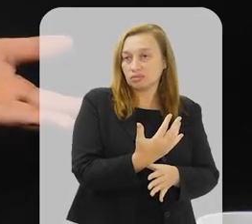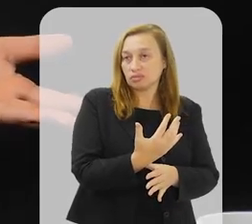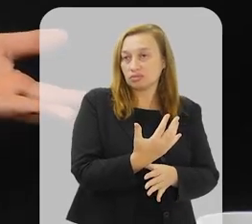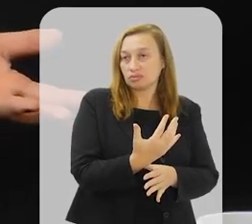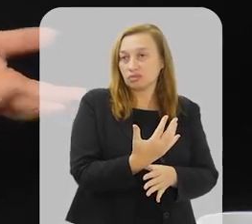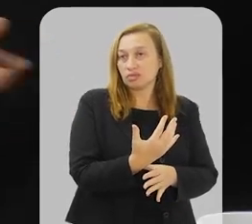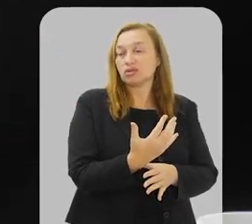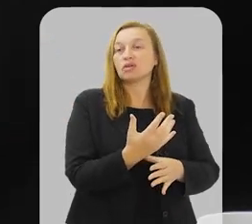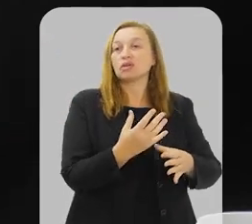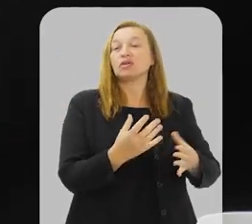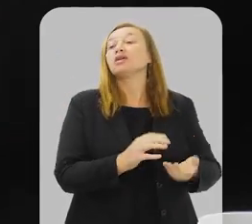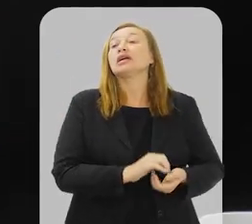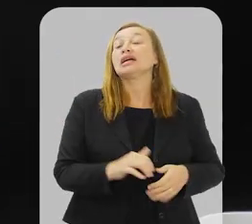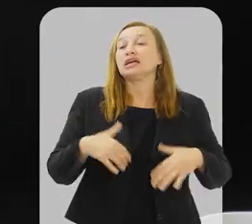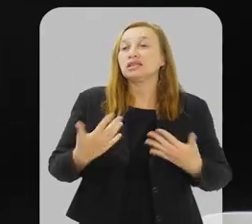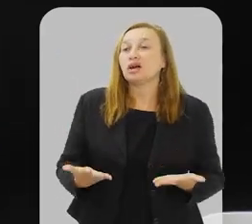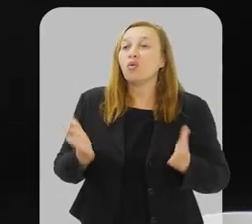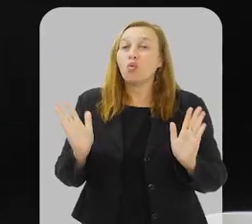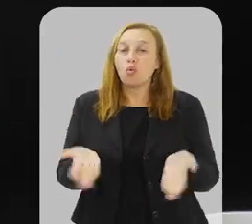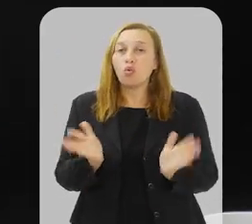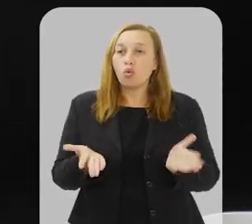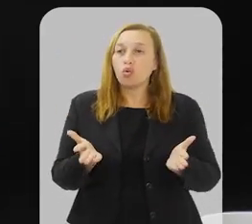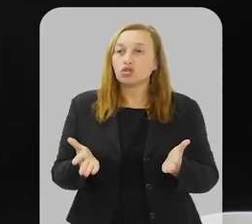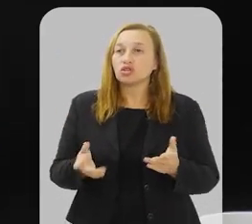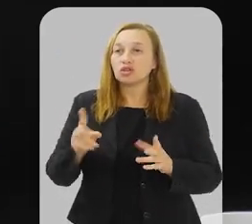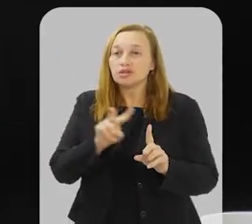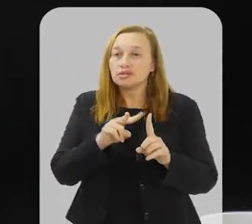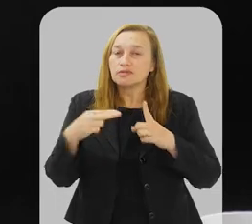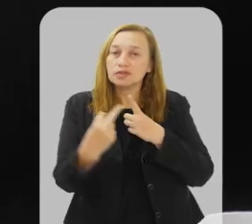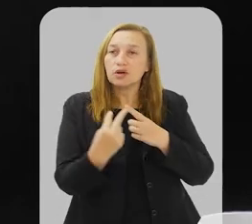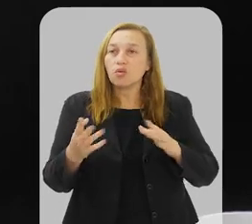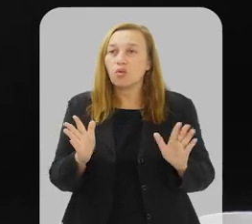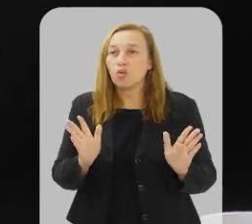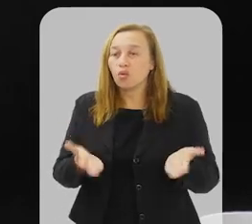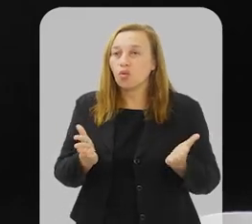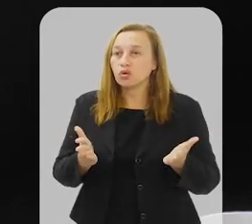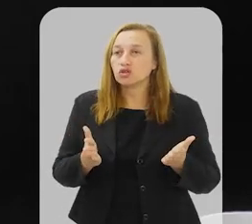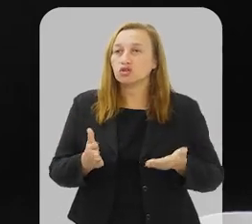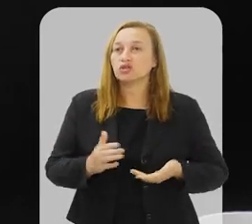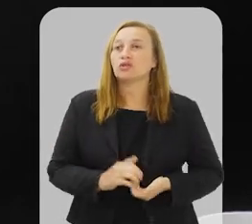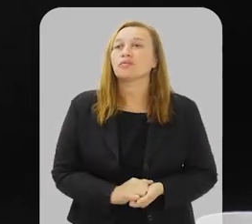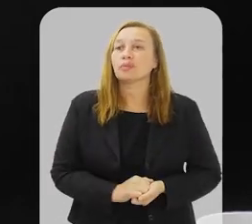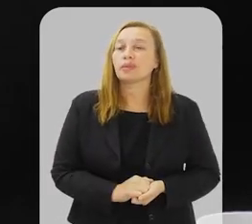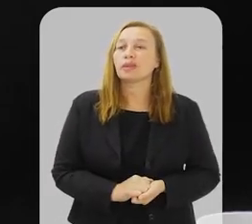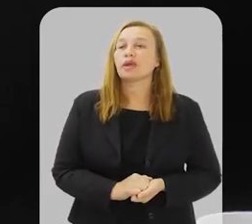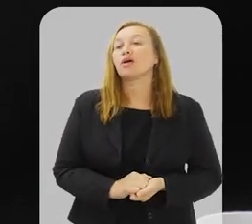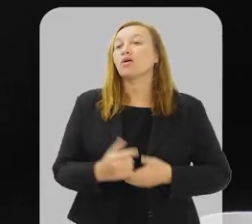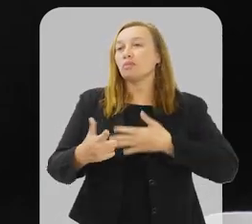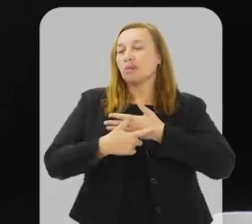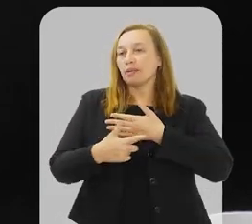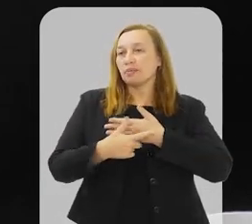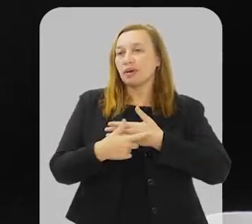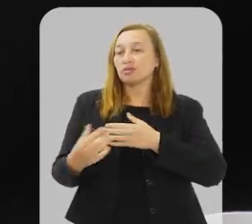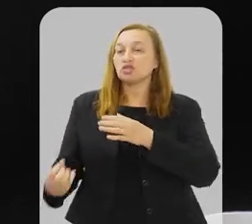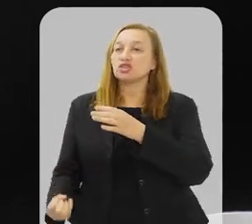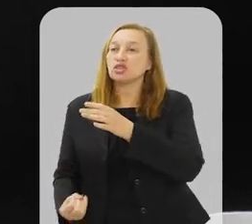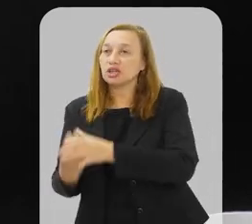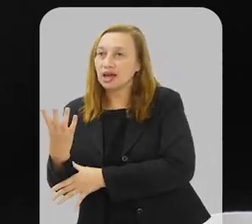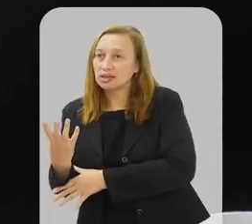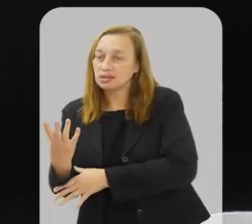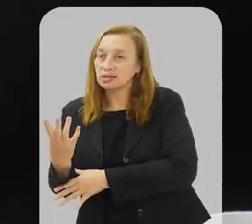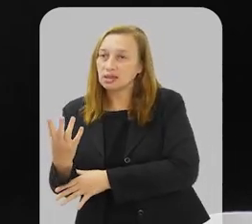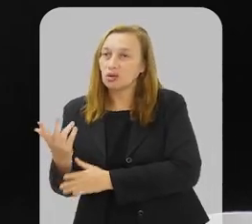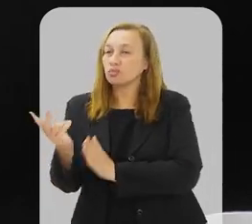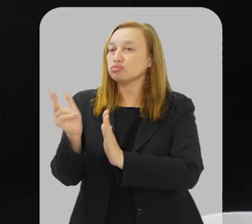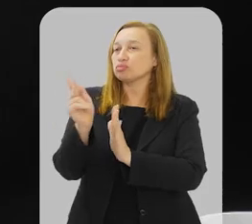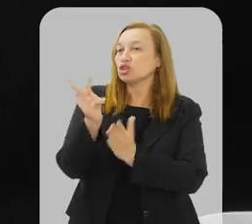ala em especial né em especial em ala Então hoje a gente tem esse olhar hoje eu faço a parte e de criação da festa